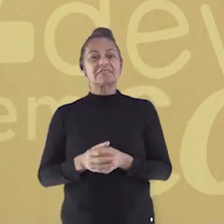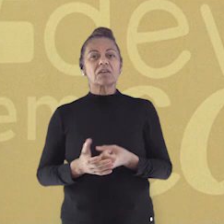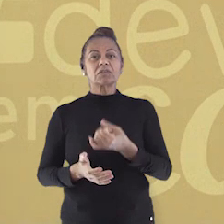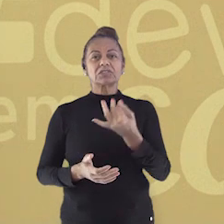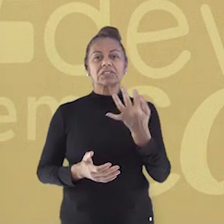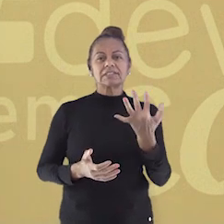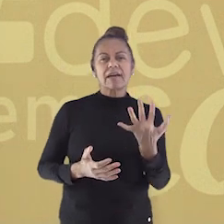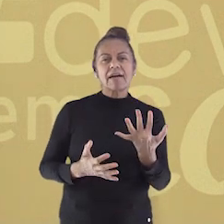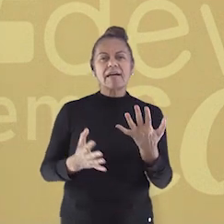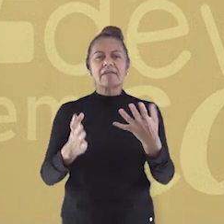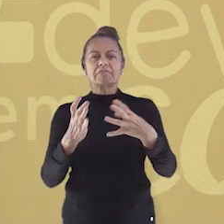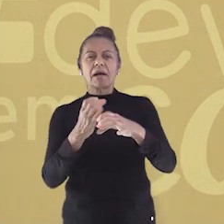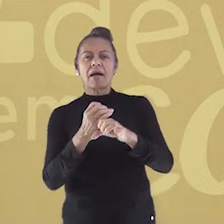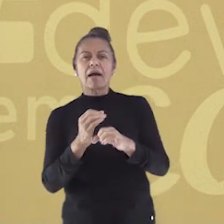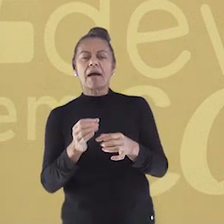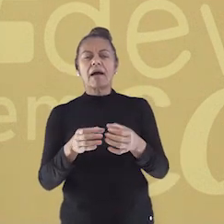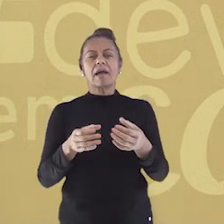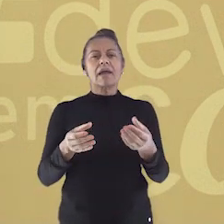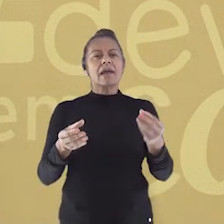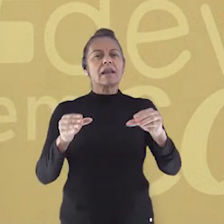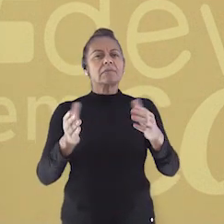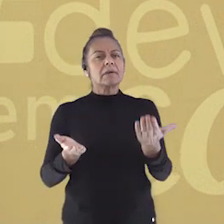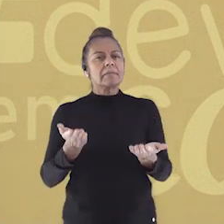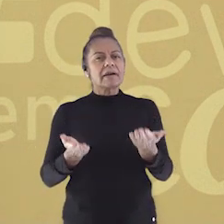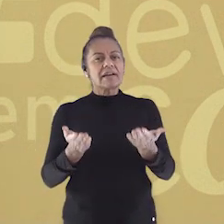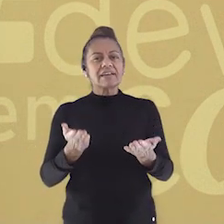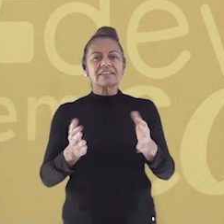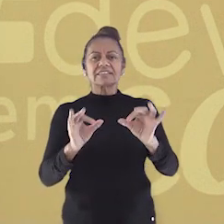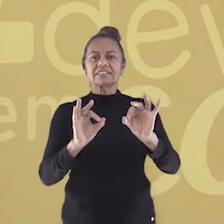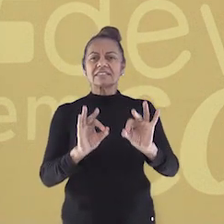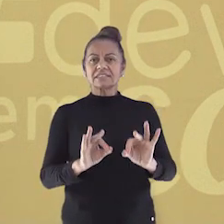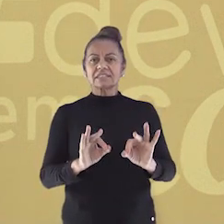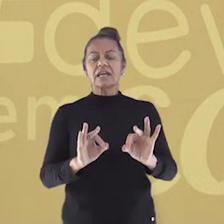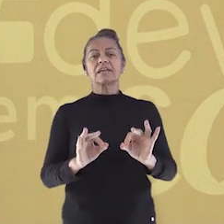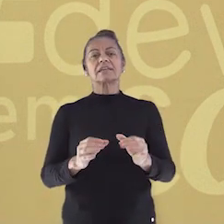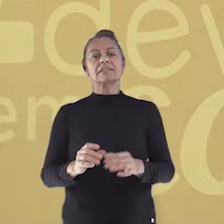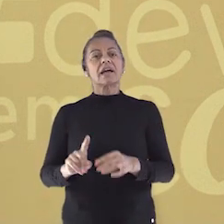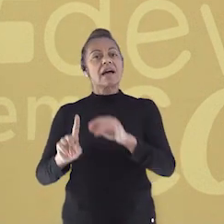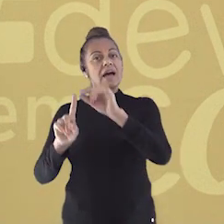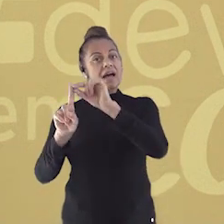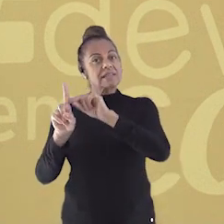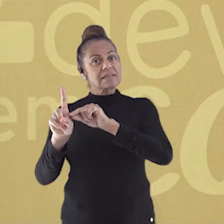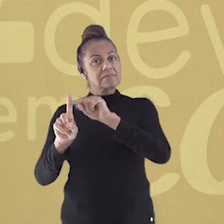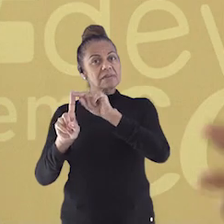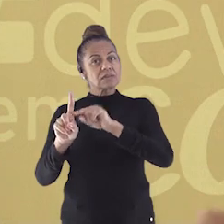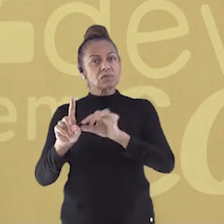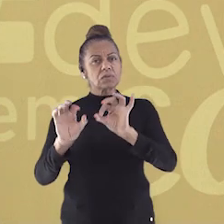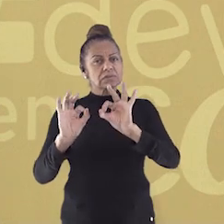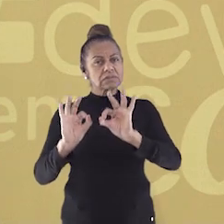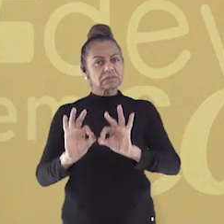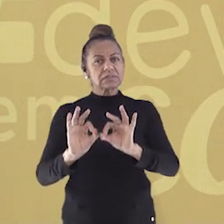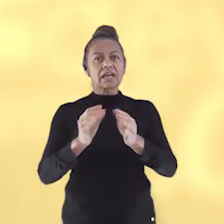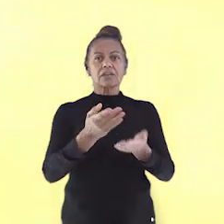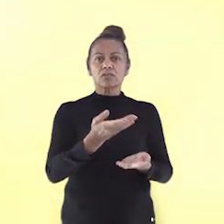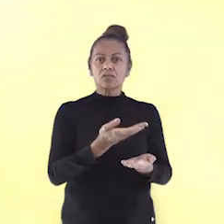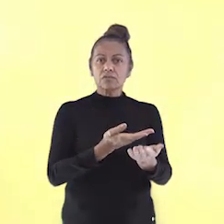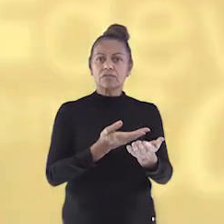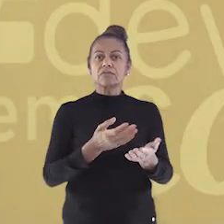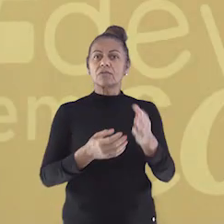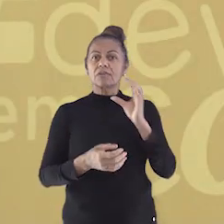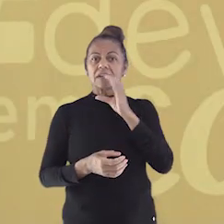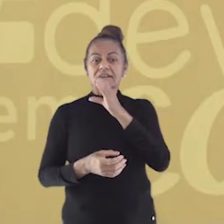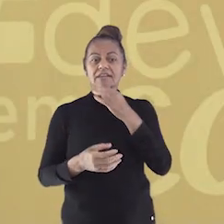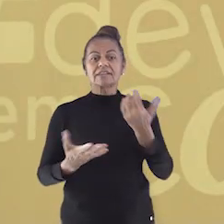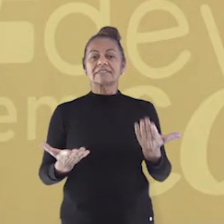tempo certo, na temperatura correta. Vimos aí a matemática presente nas receitas.